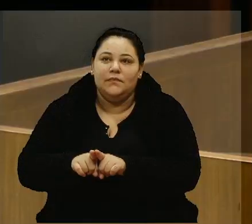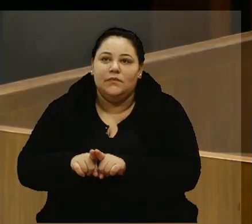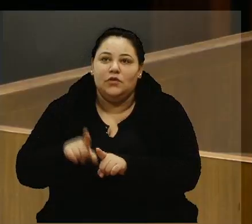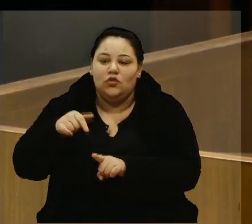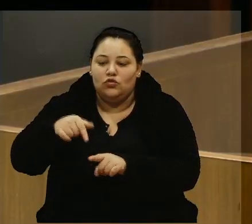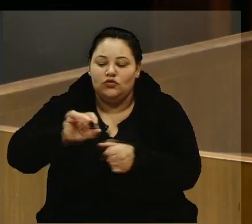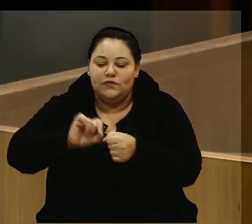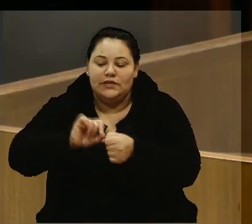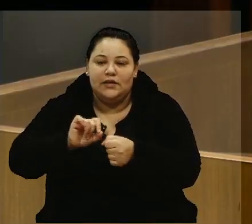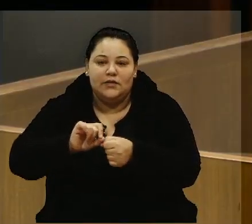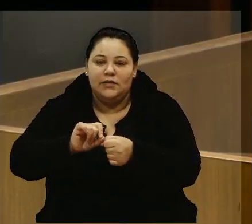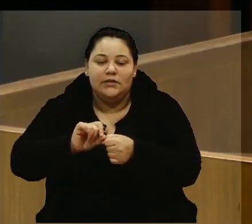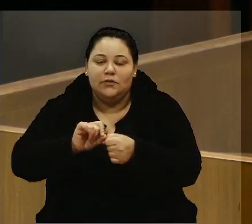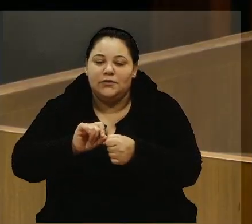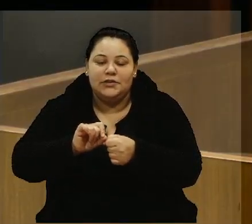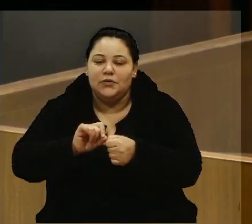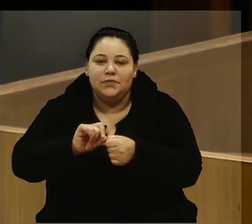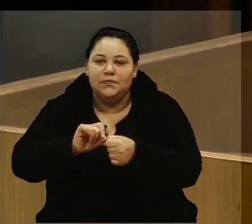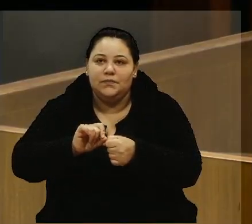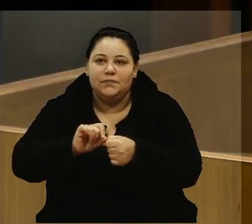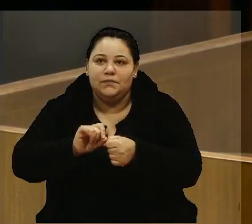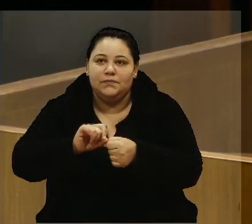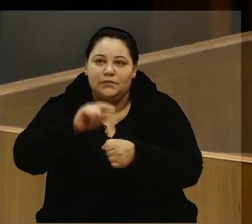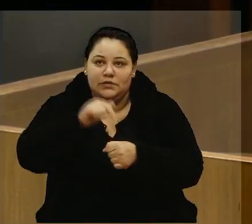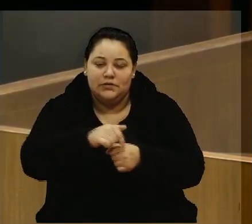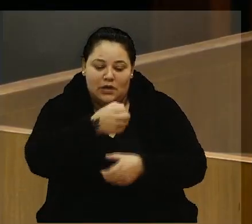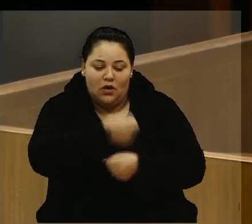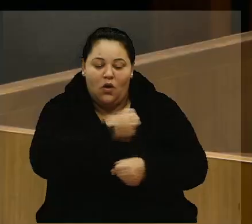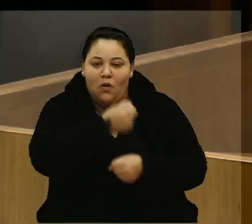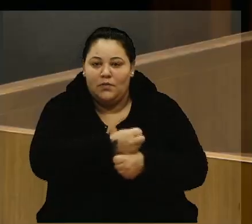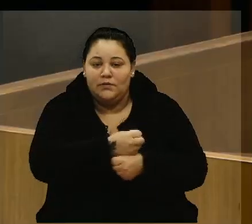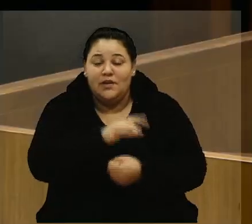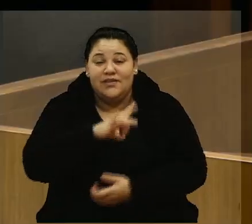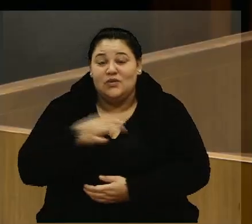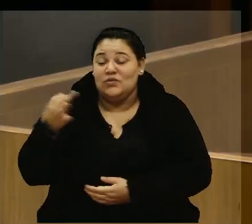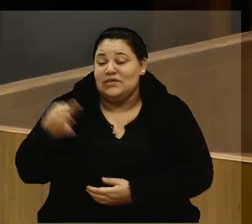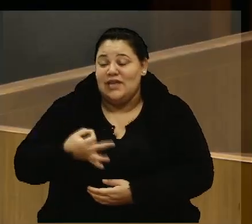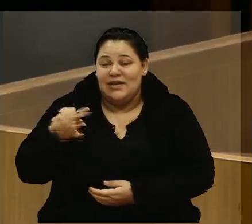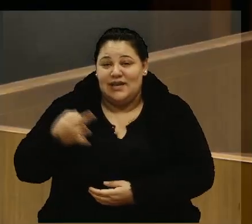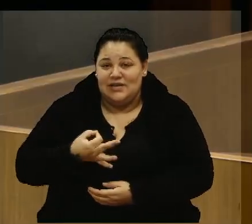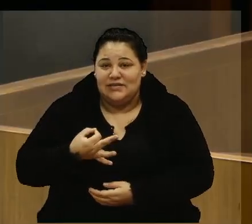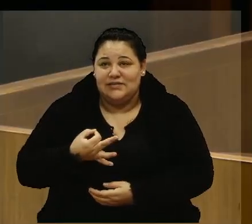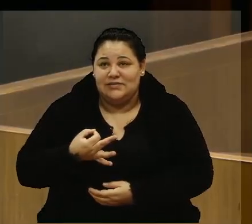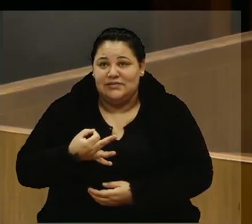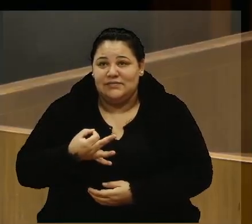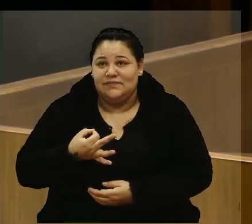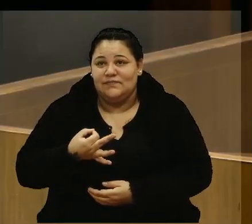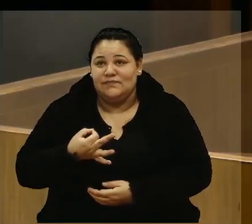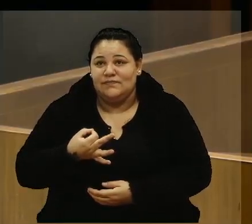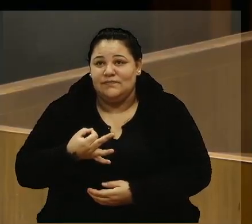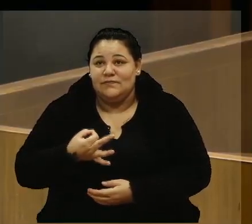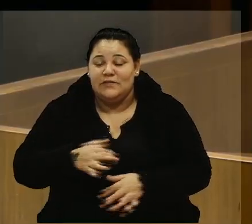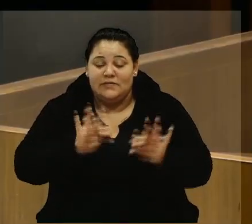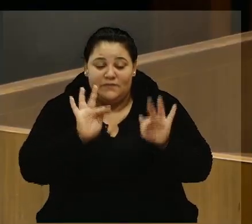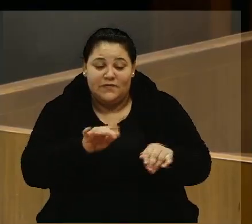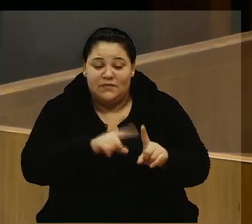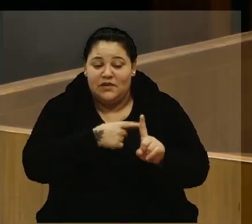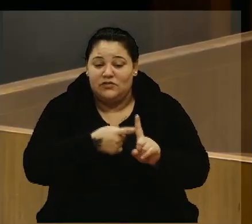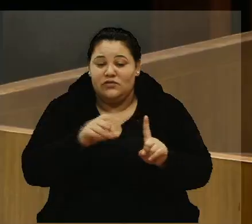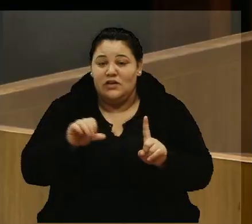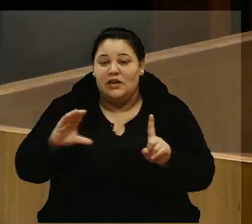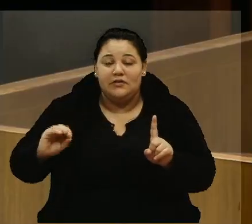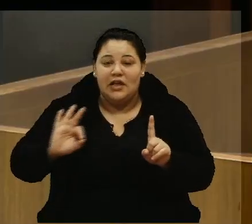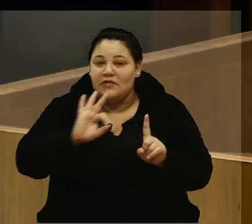então, Adiló, fará o lançamento desse pacote de obras, que eu tenho certeza que será sanado mais de 90% dos